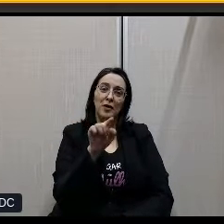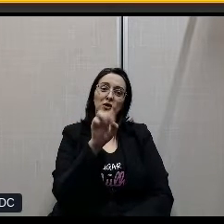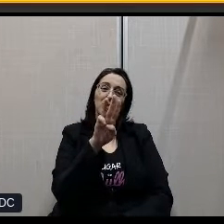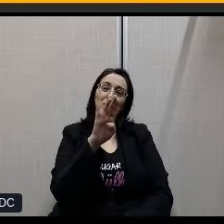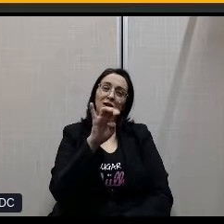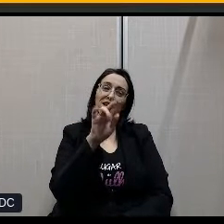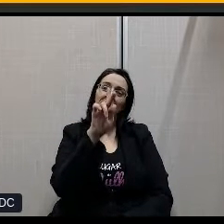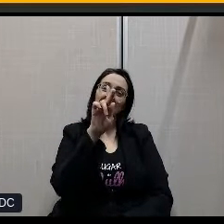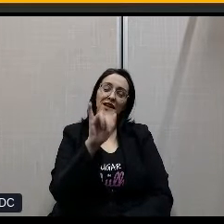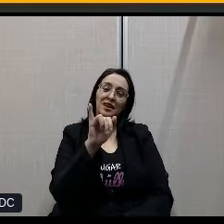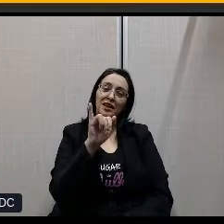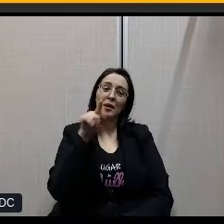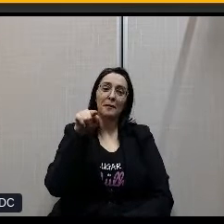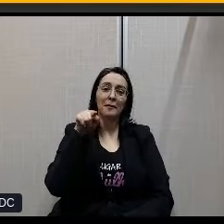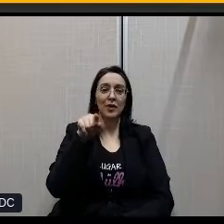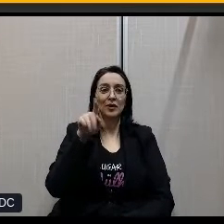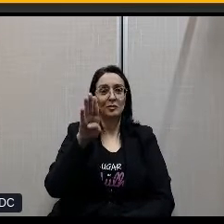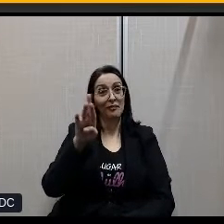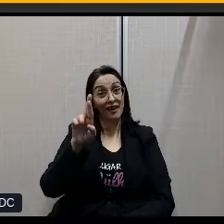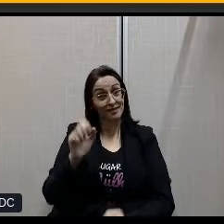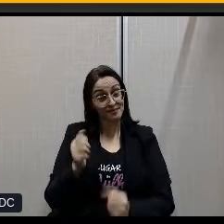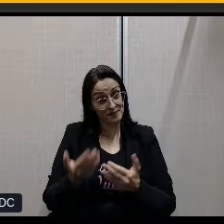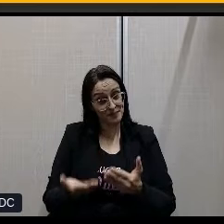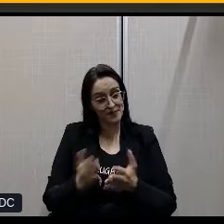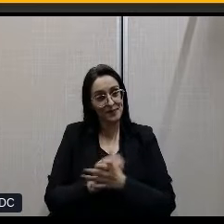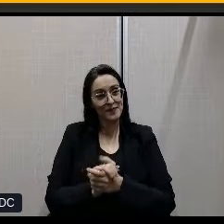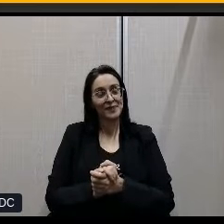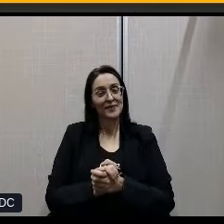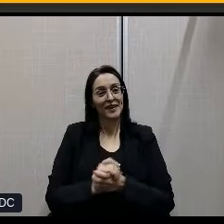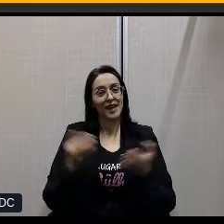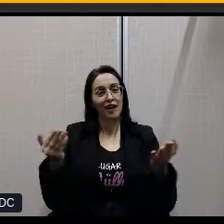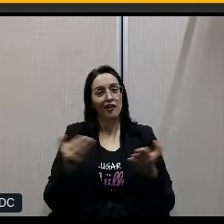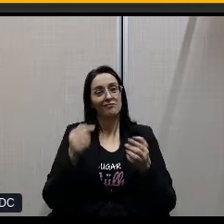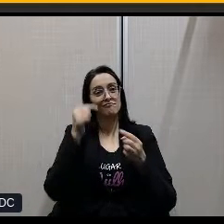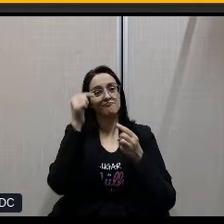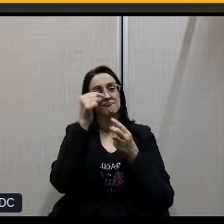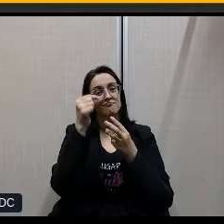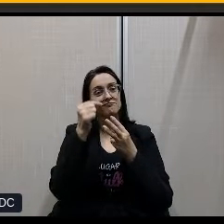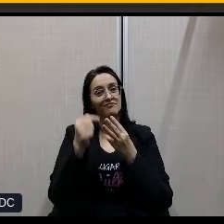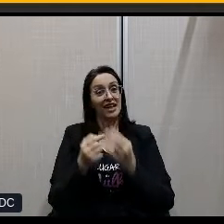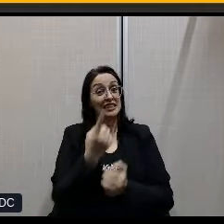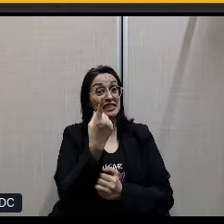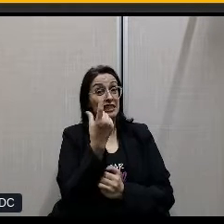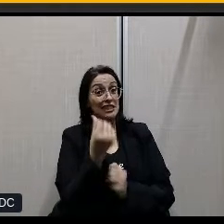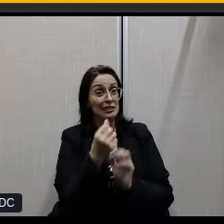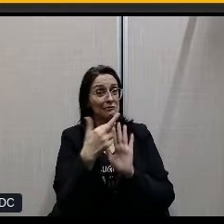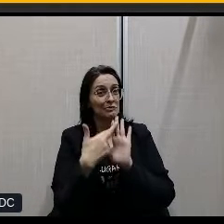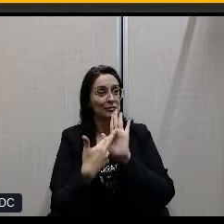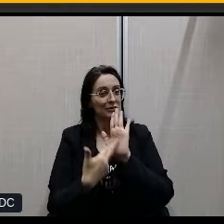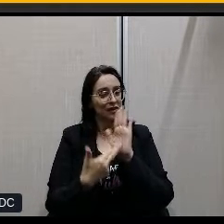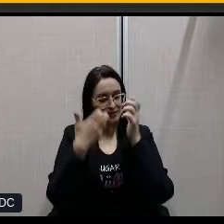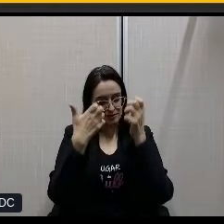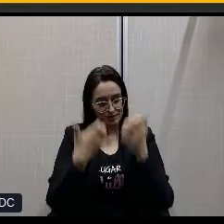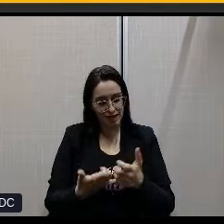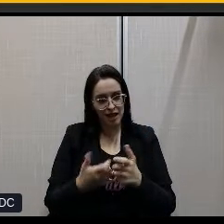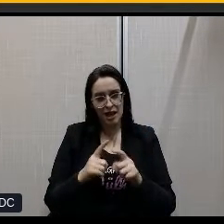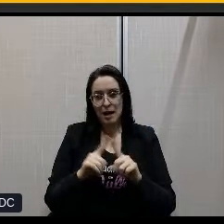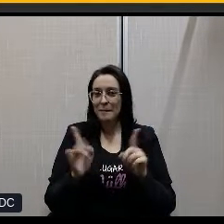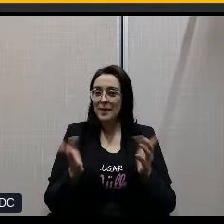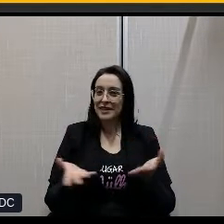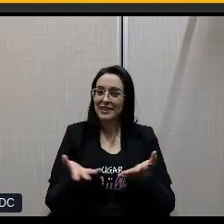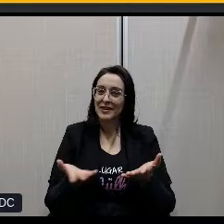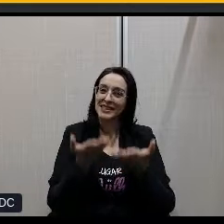mesmo, .br. Sandy, a gente vai passar por cada uma dessas 16 recomendações? Mas é claro que